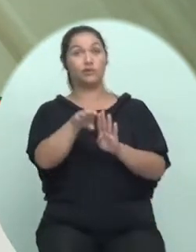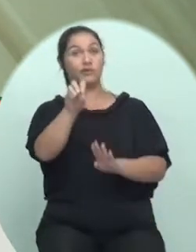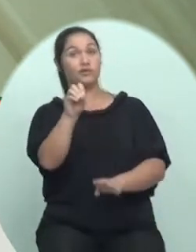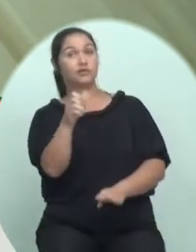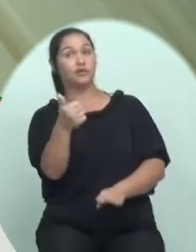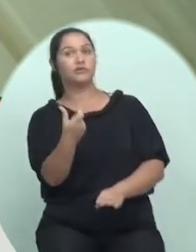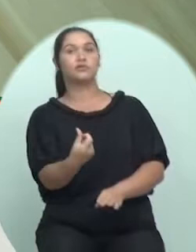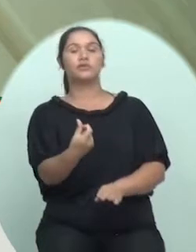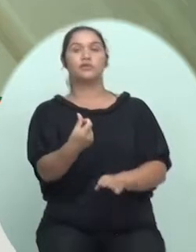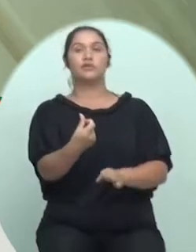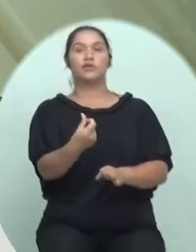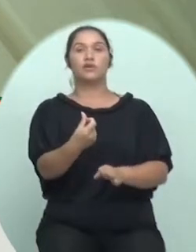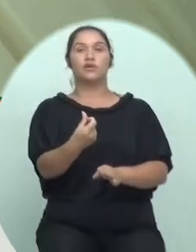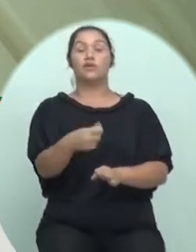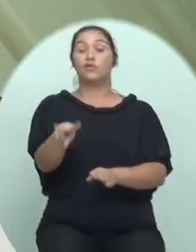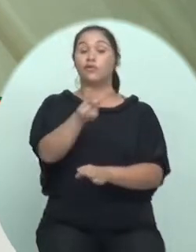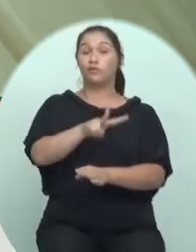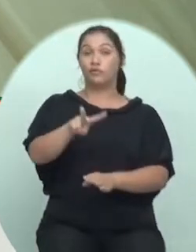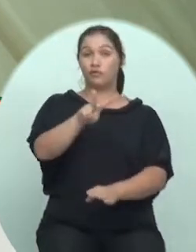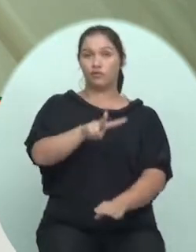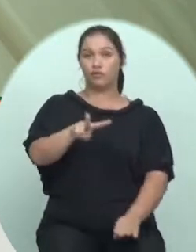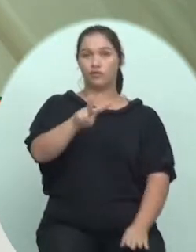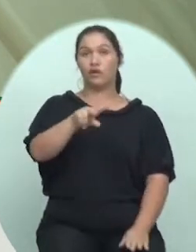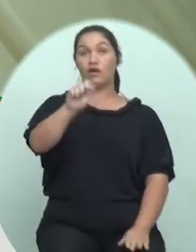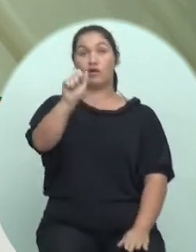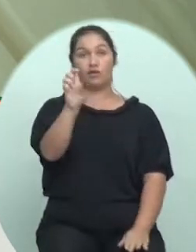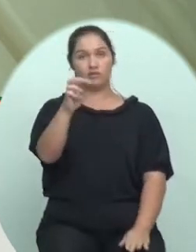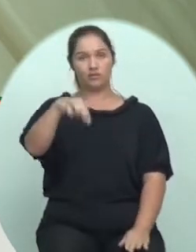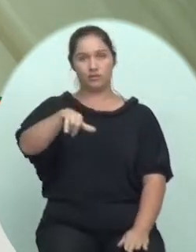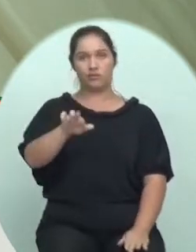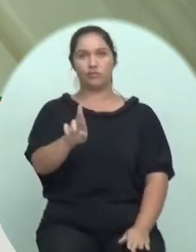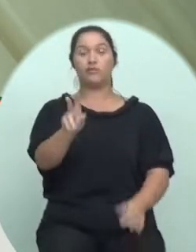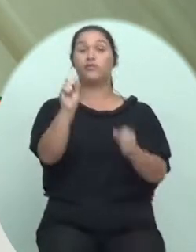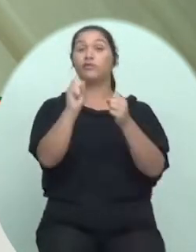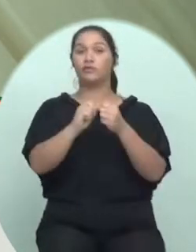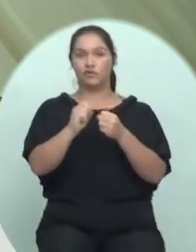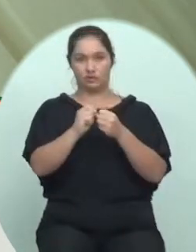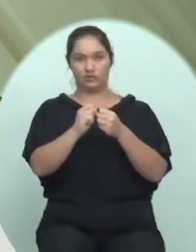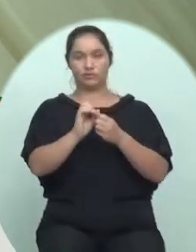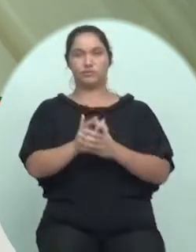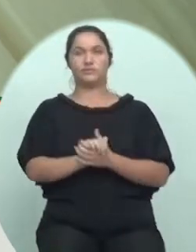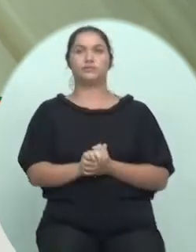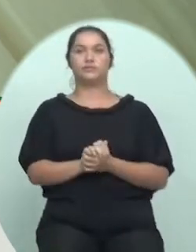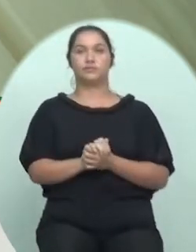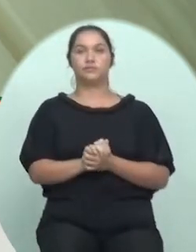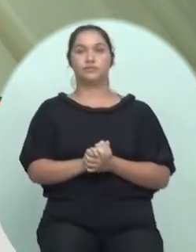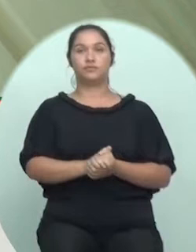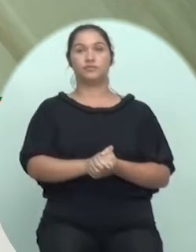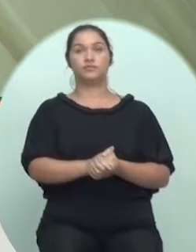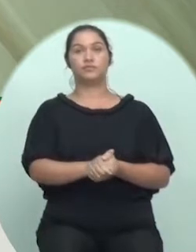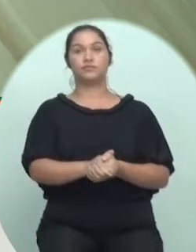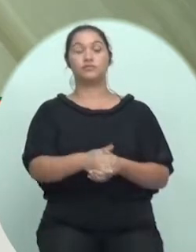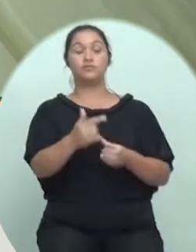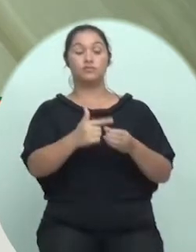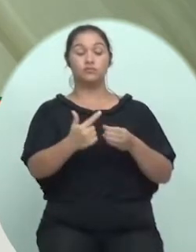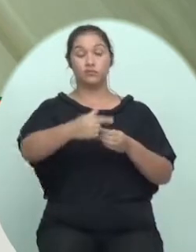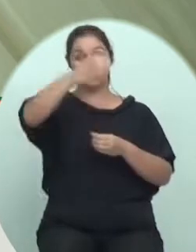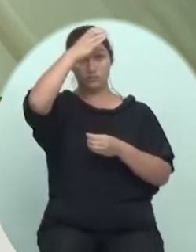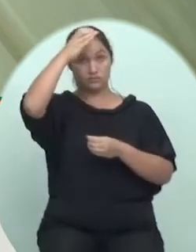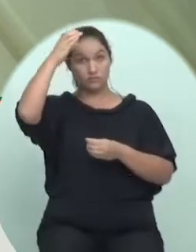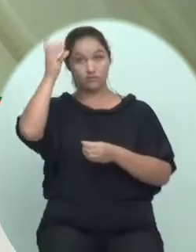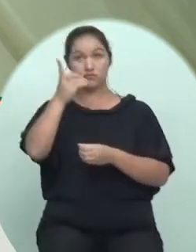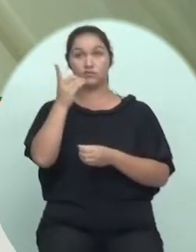016/19, todos de autoria do vereador Ademir José Honorato. Criciúma, 5 de fevereiro de 2019,